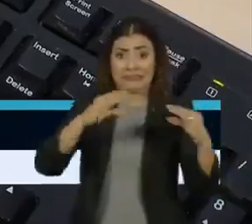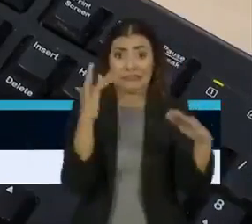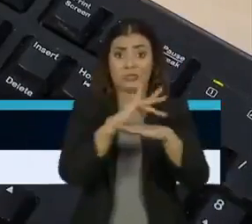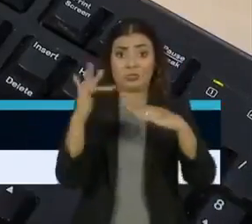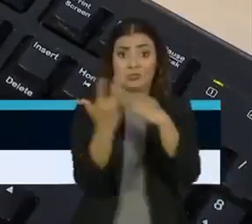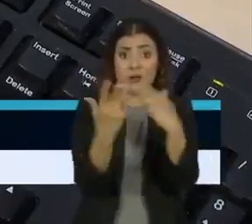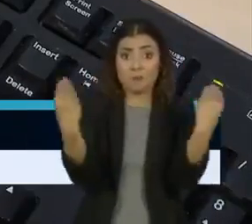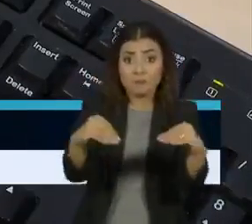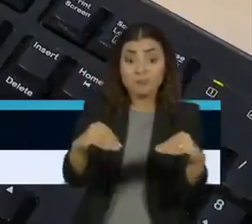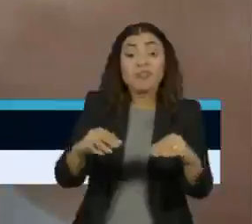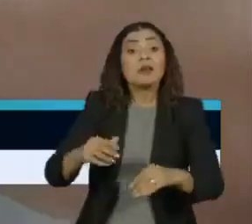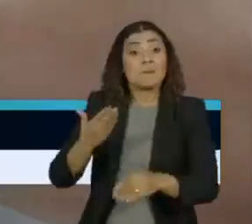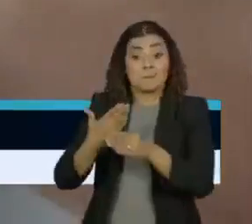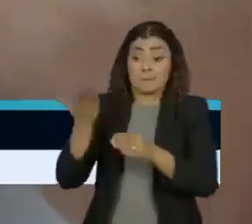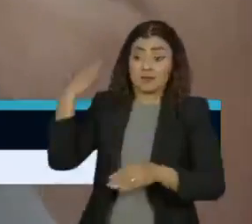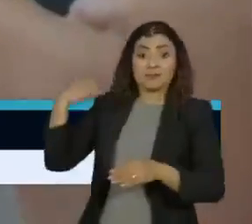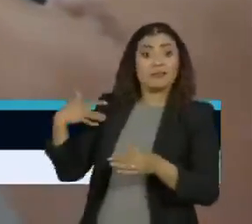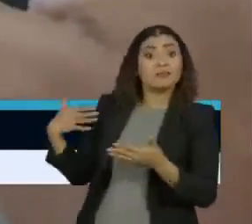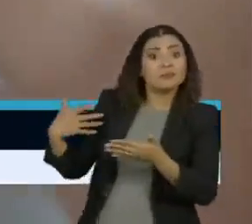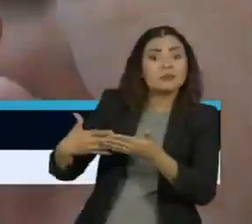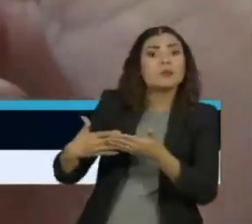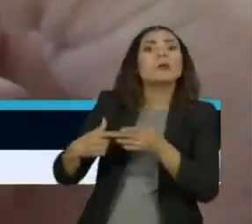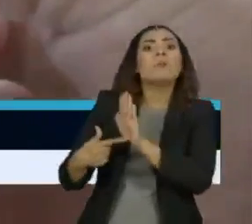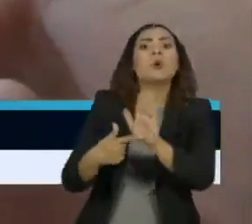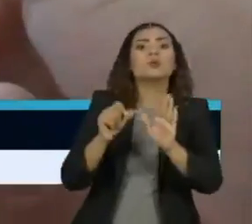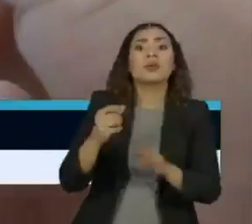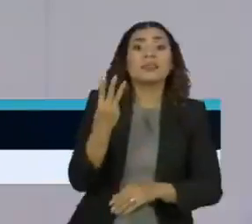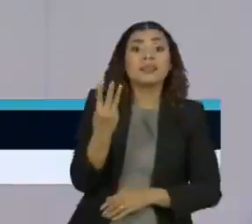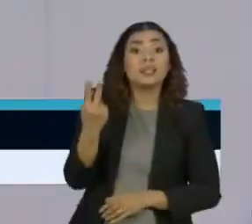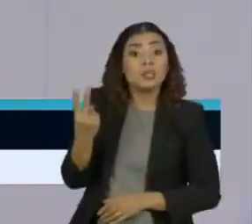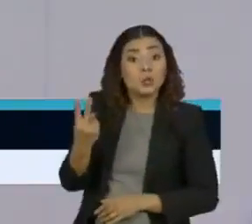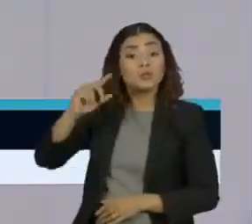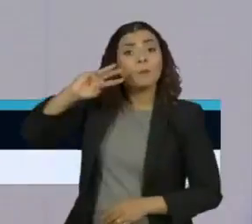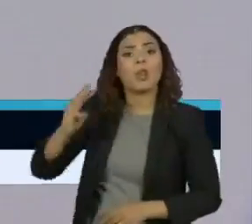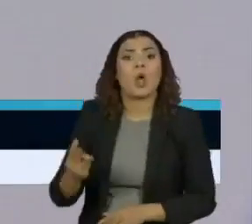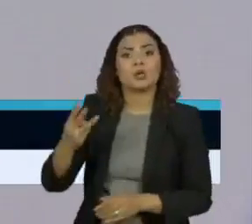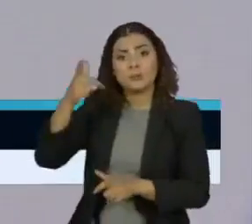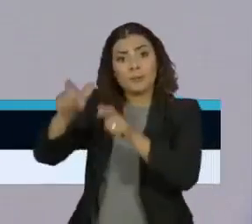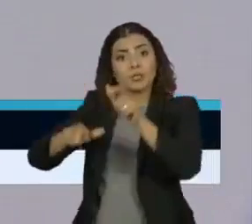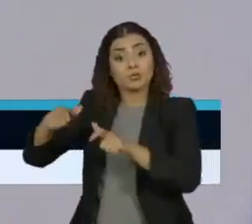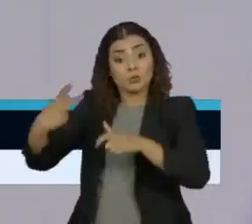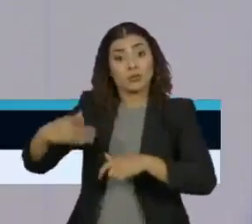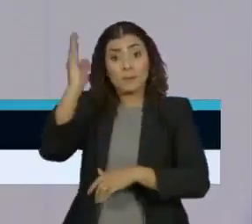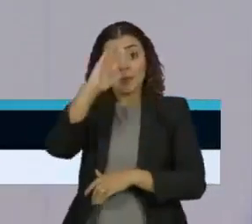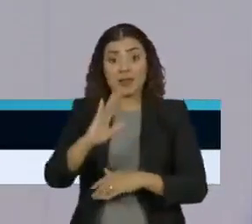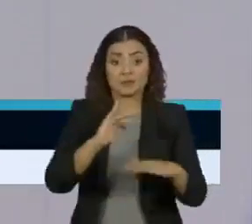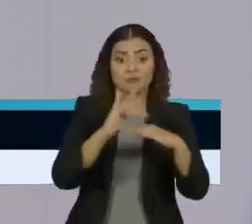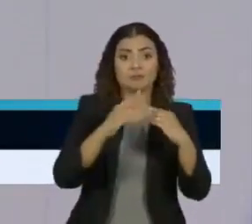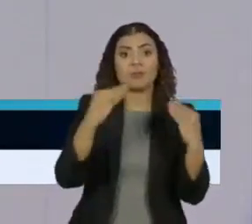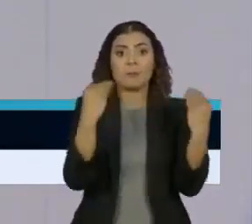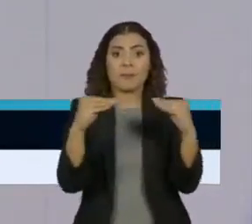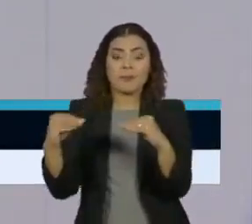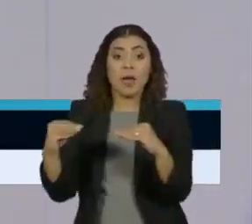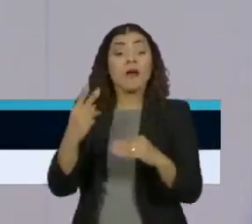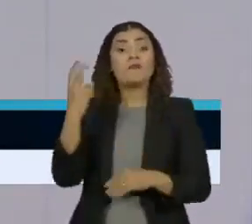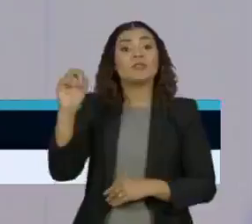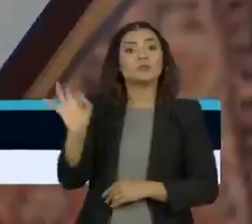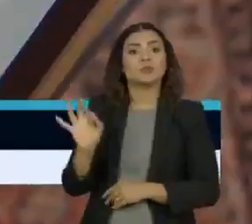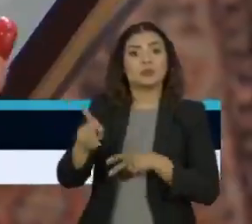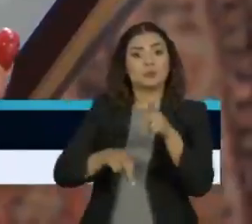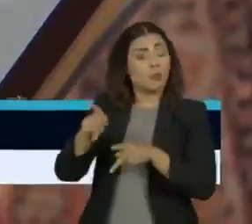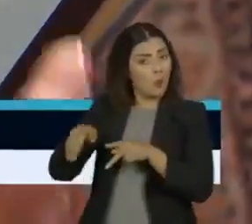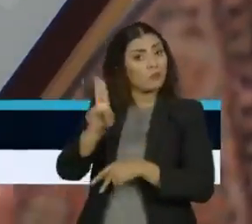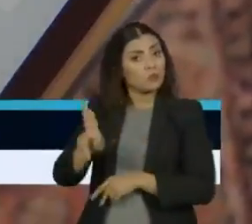No final da década passada, o IBGE apontou 32 milhões de internautas no Brasil, cerca de 20% da